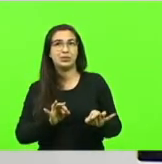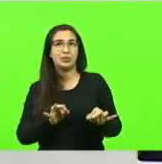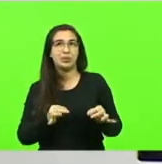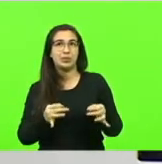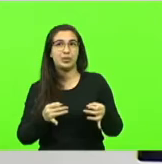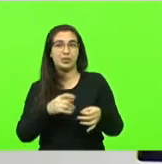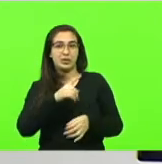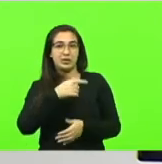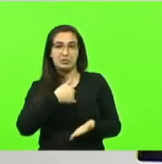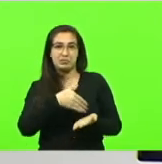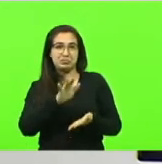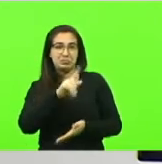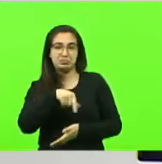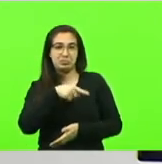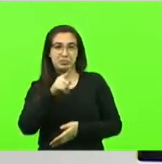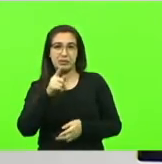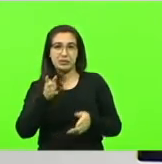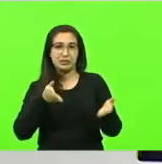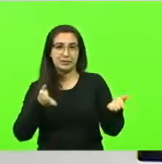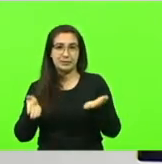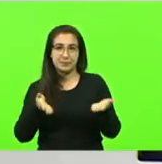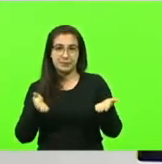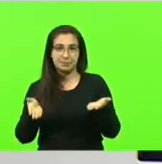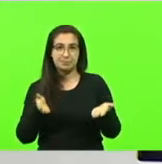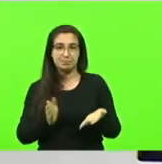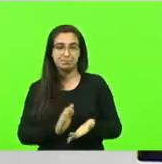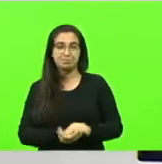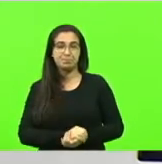de dispensa de licitação.